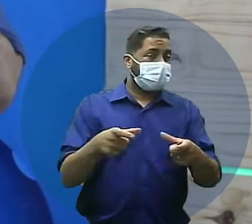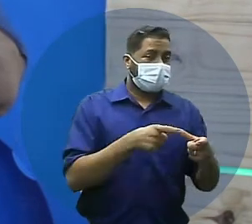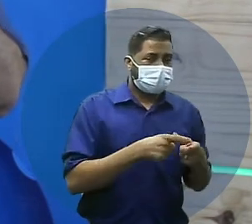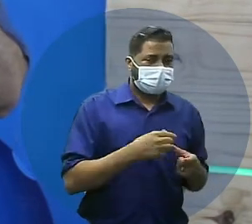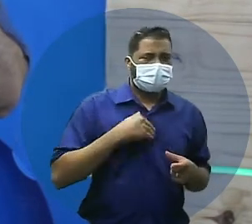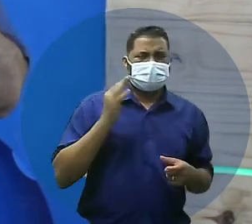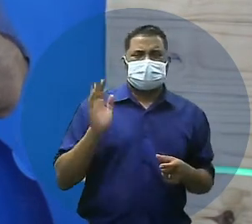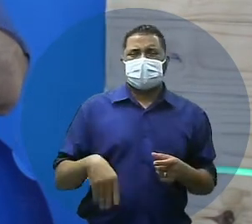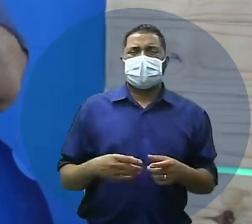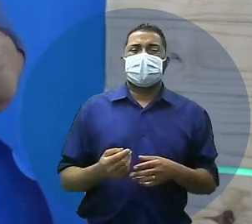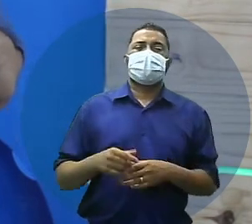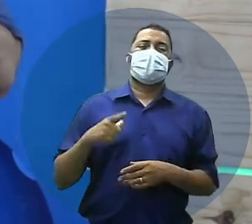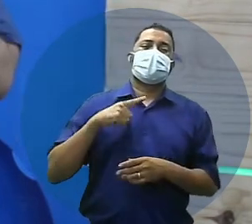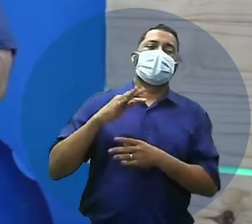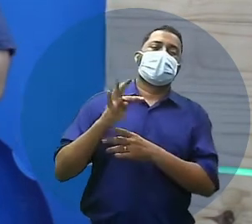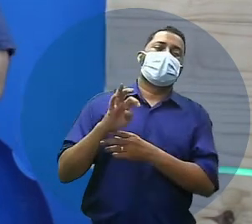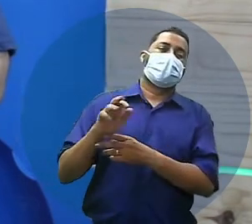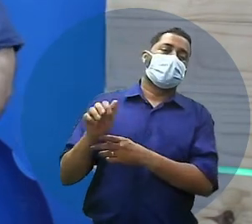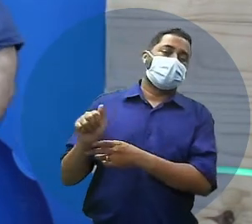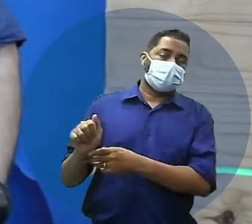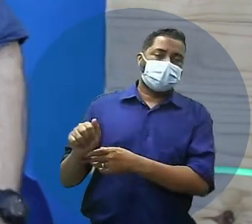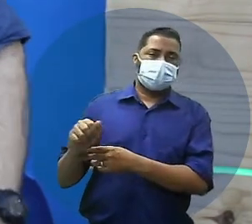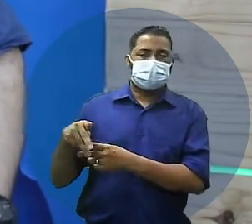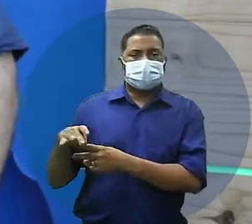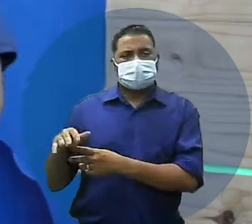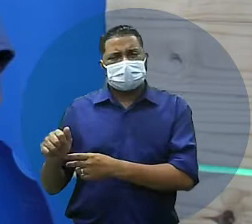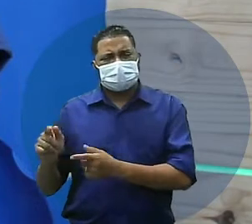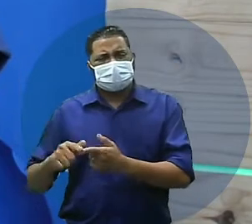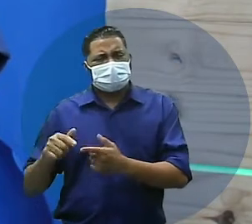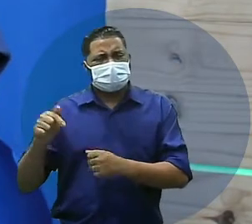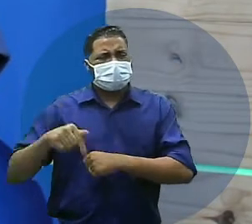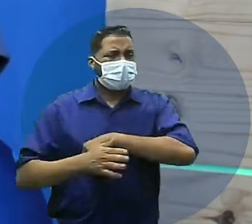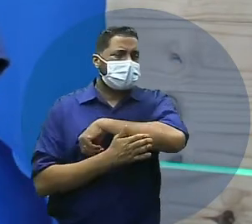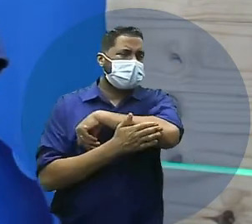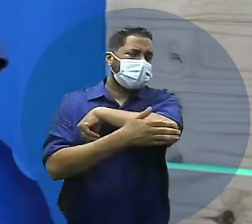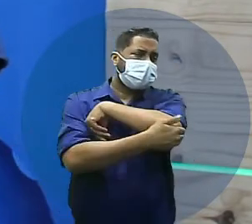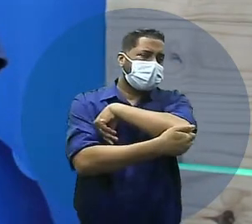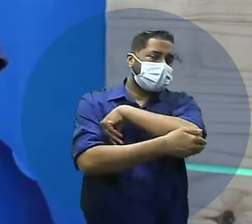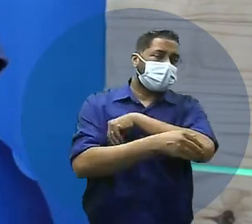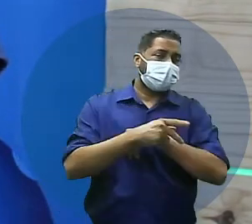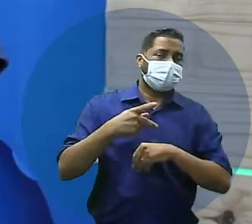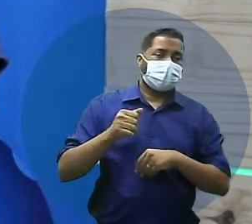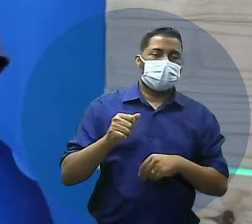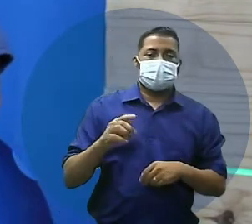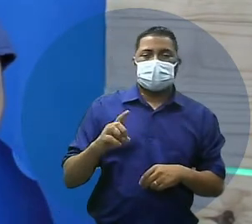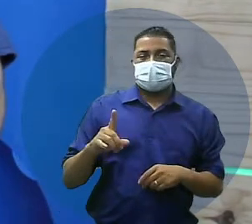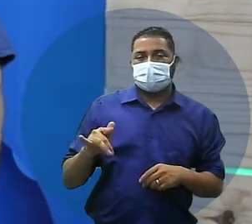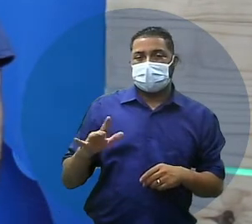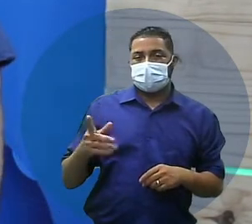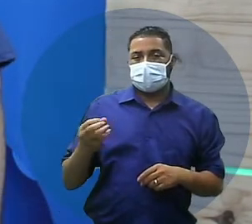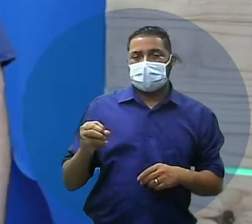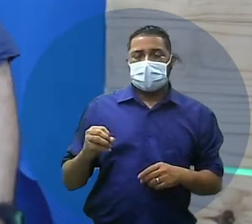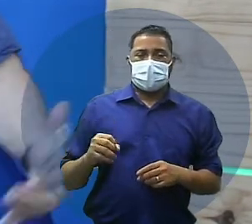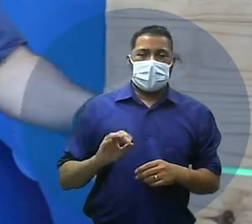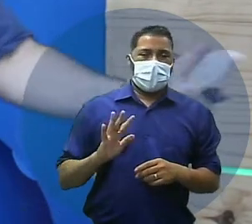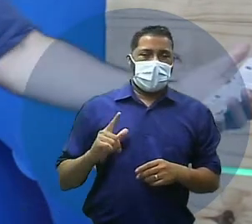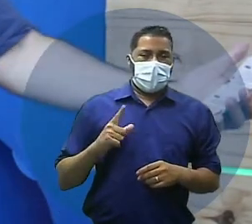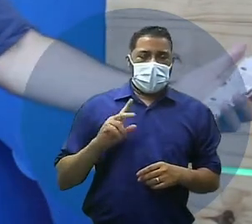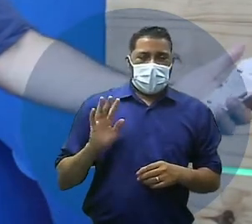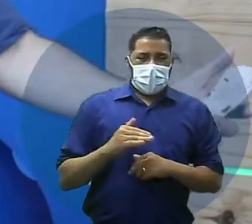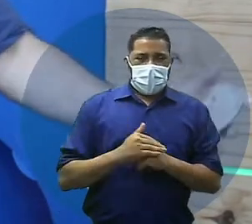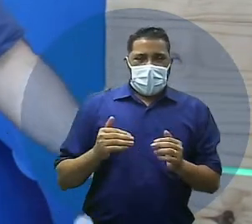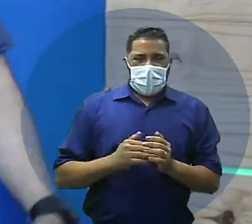para a Terra-média e já fui aqui na esquina, em Pau d'Alho, conhecer um pouquinho do artesanato. Tudo através